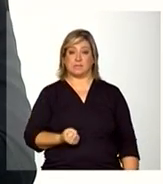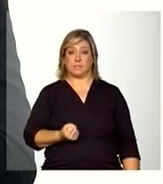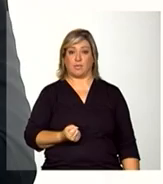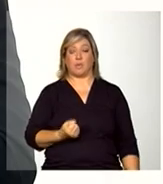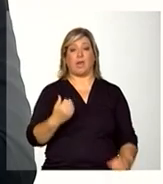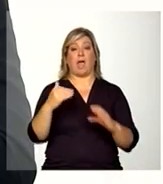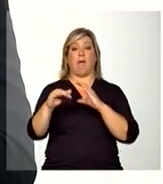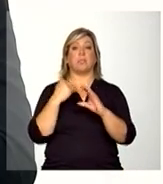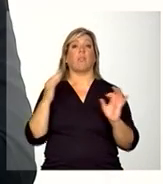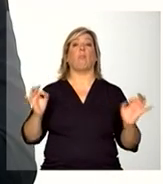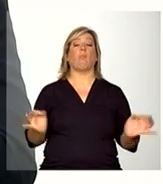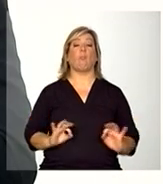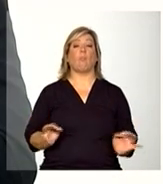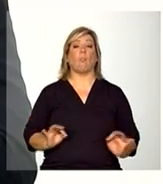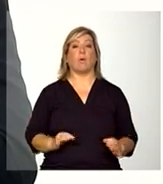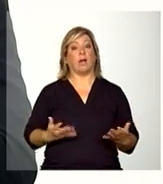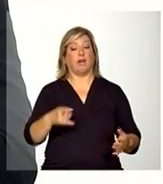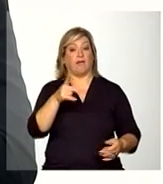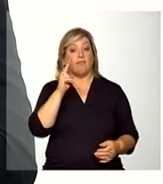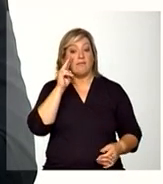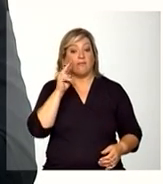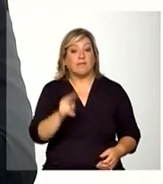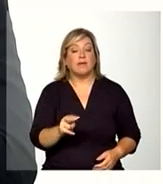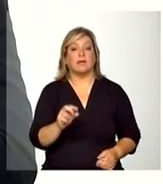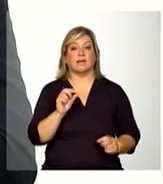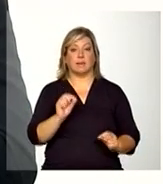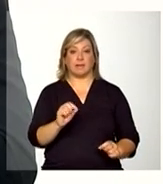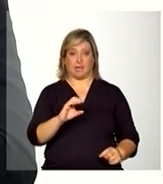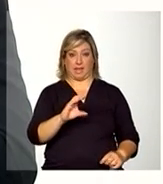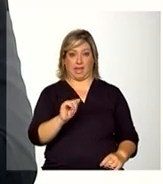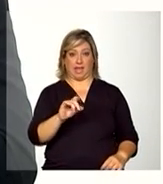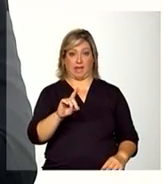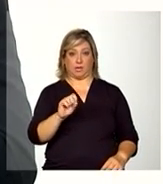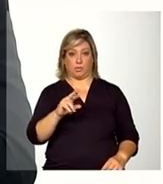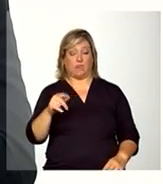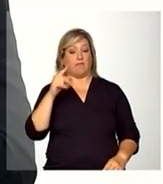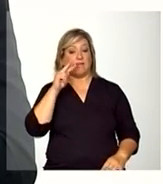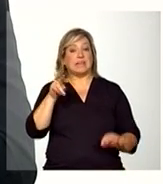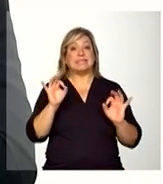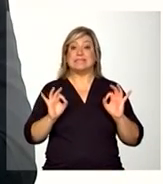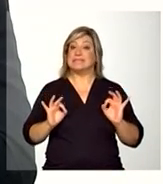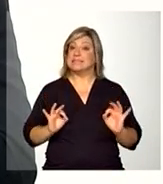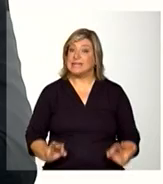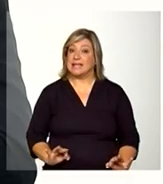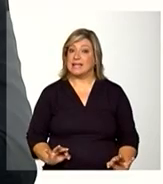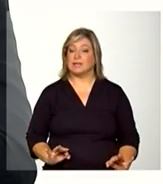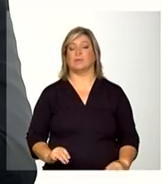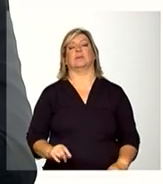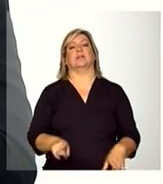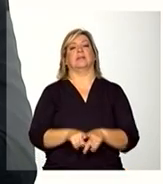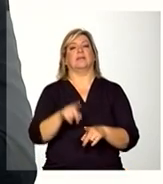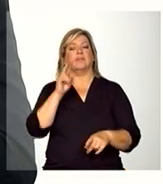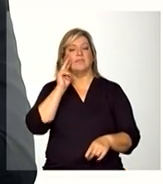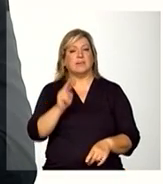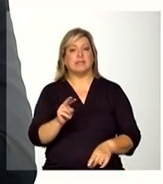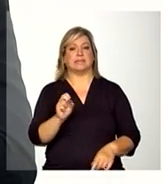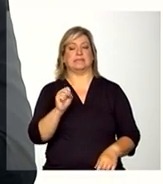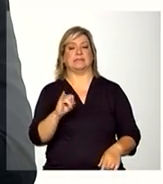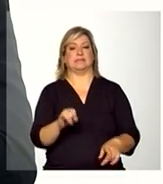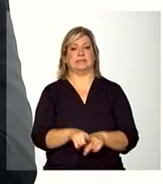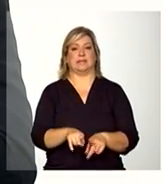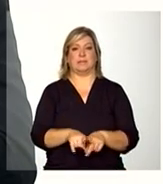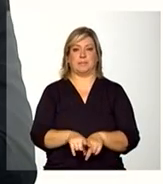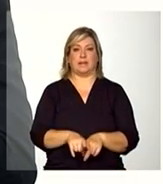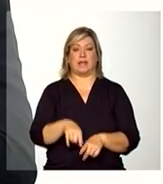e-mail e verifica se o seu e-mail do C de suas e está correto e verifica se esse e-mail